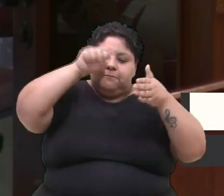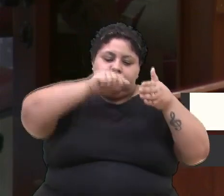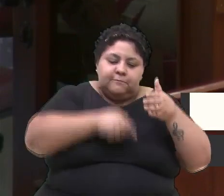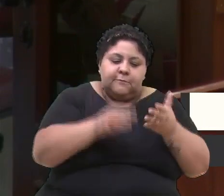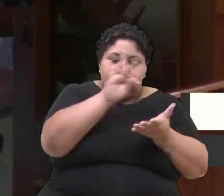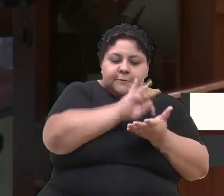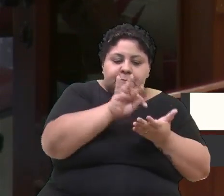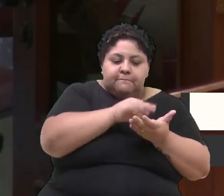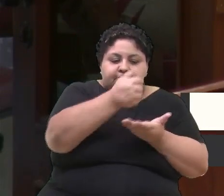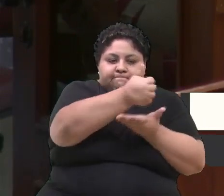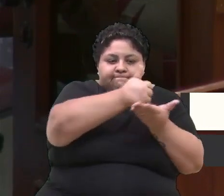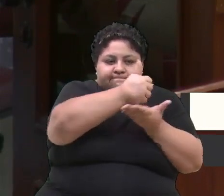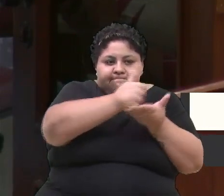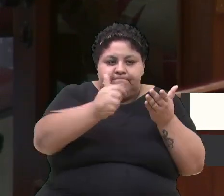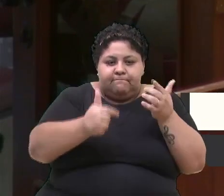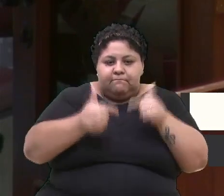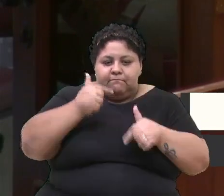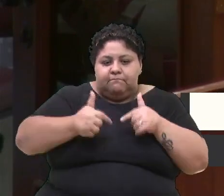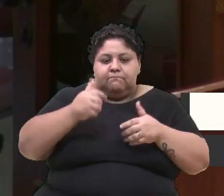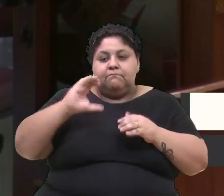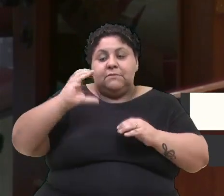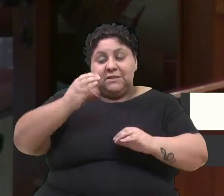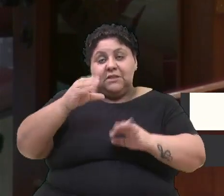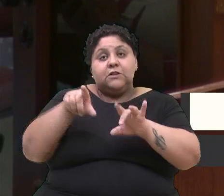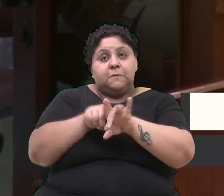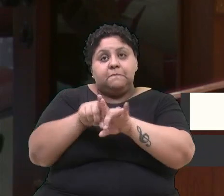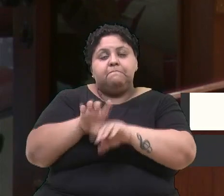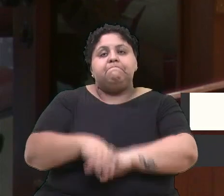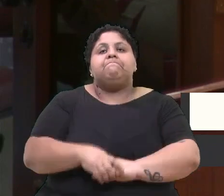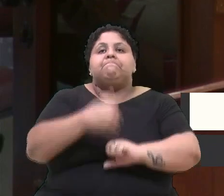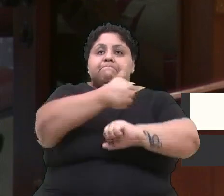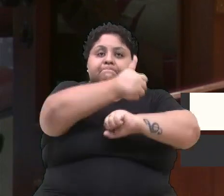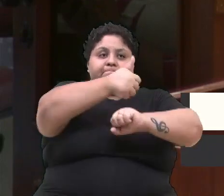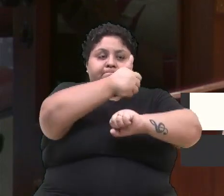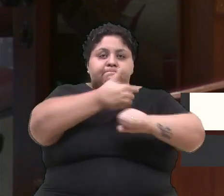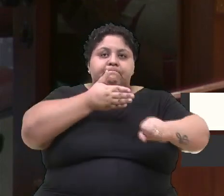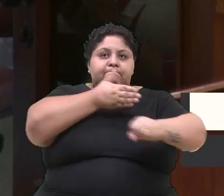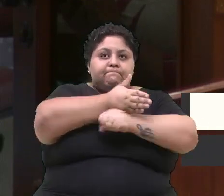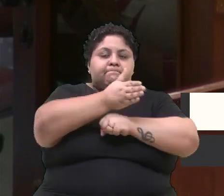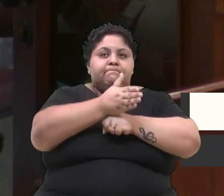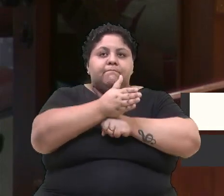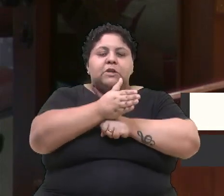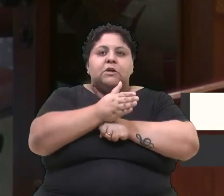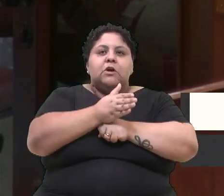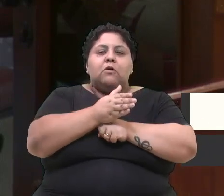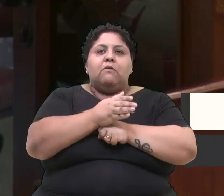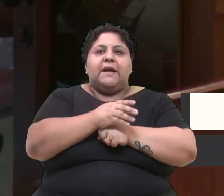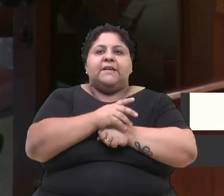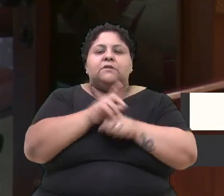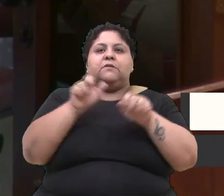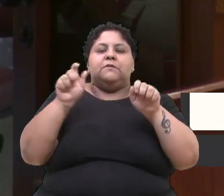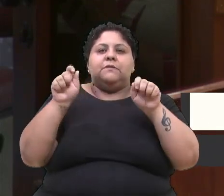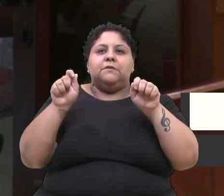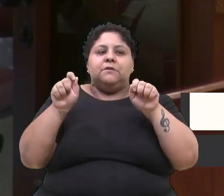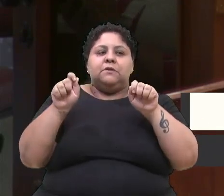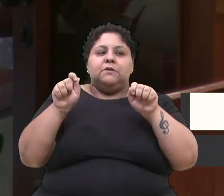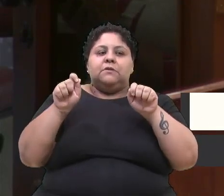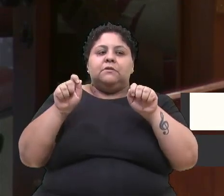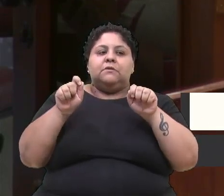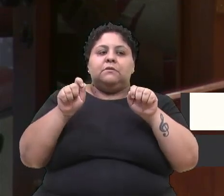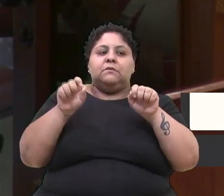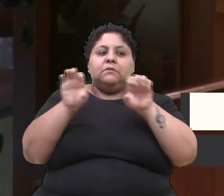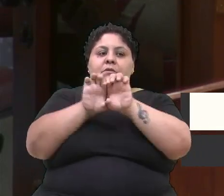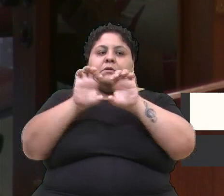com base em trabalhos científicos, inclusive. Profissionais que participam de congressos, cursos, feiras, estudam material médico,